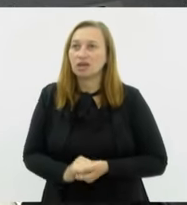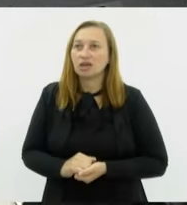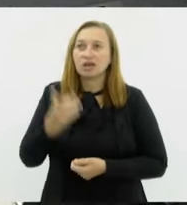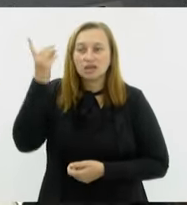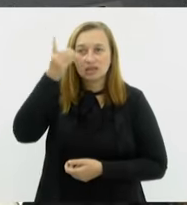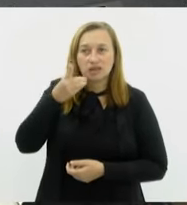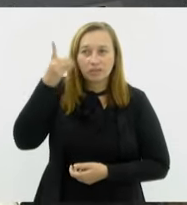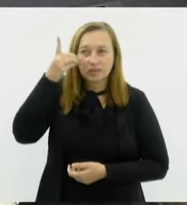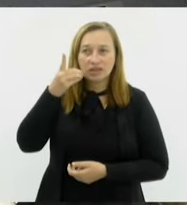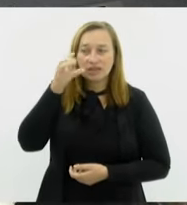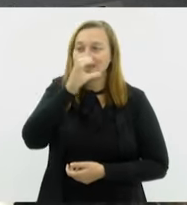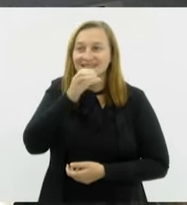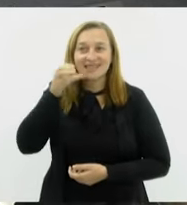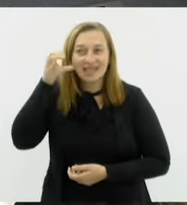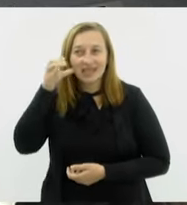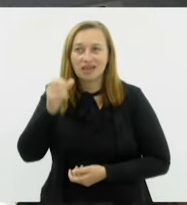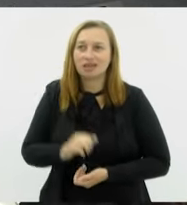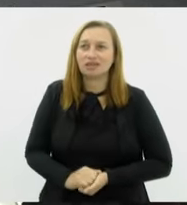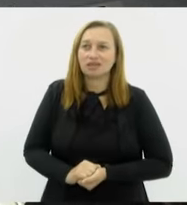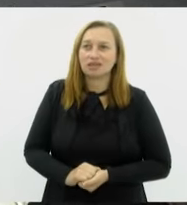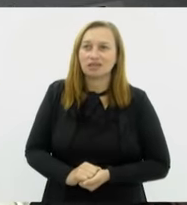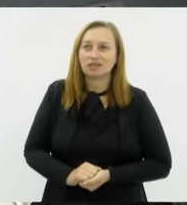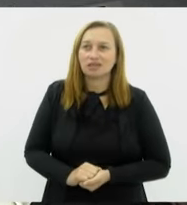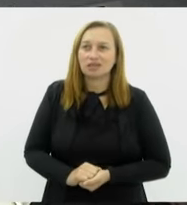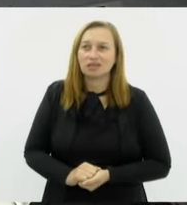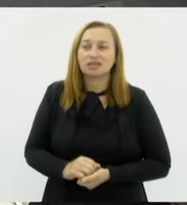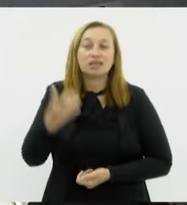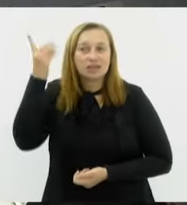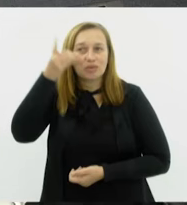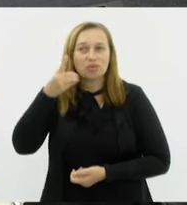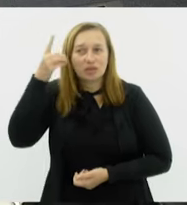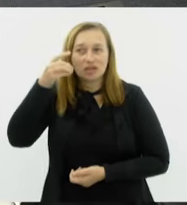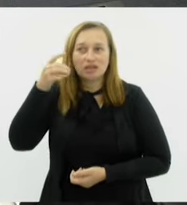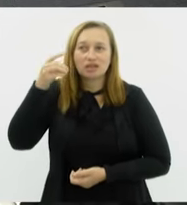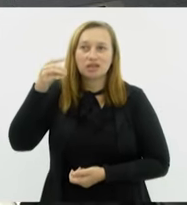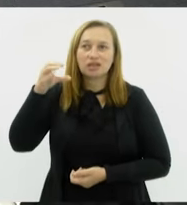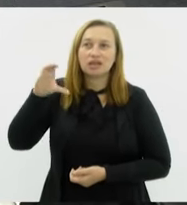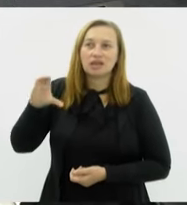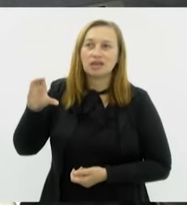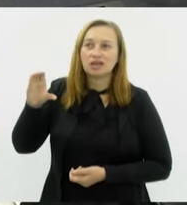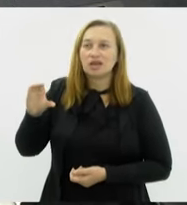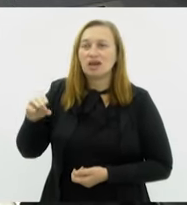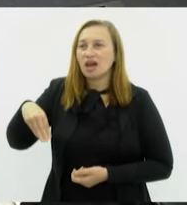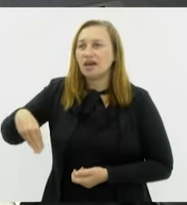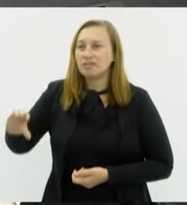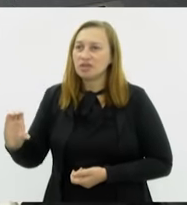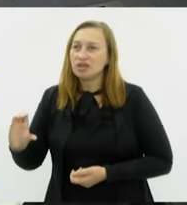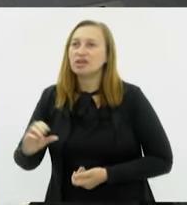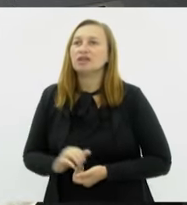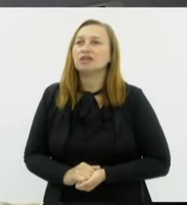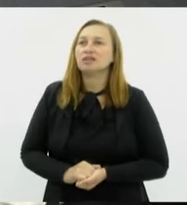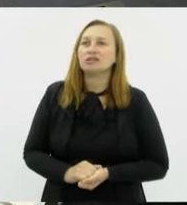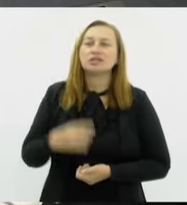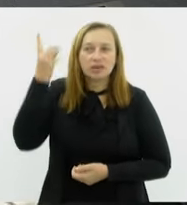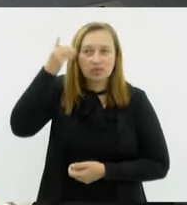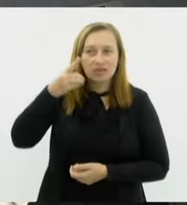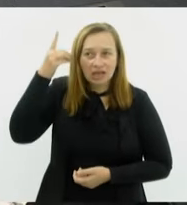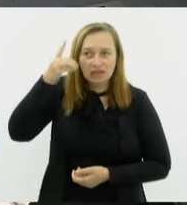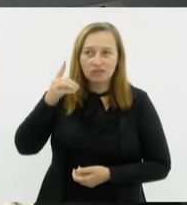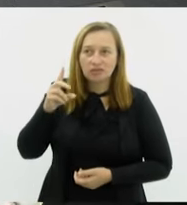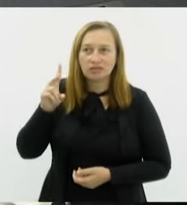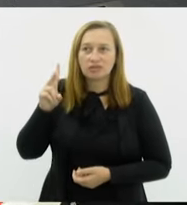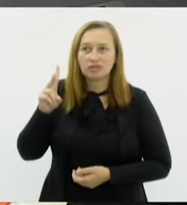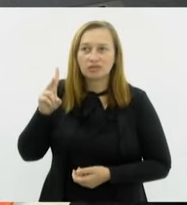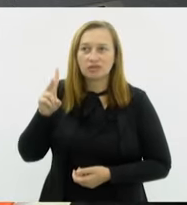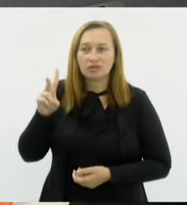deputada Célia Jordão, Mink, deputado Carlos Mink, Valdo Ceasa, deputado, não,